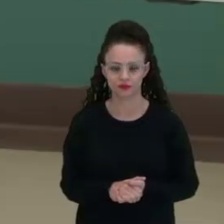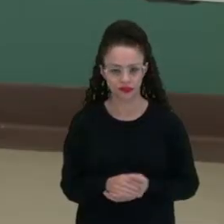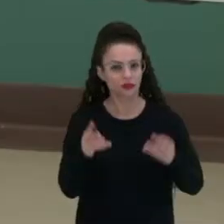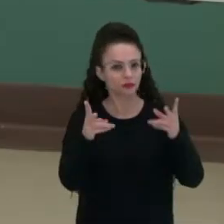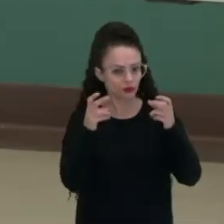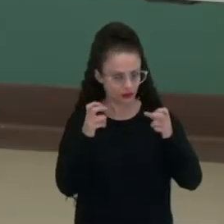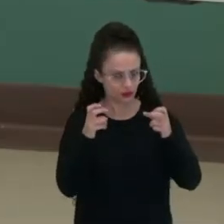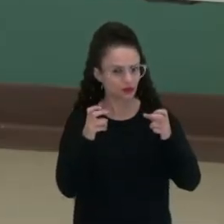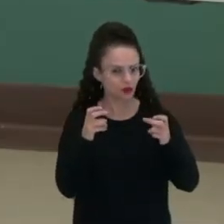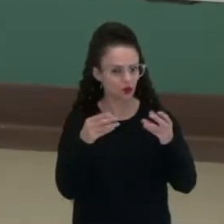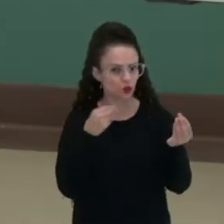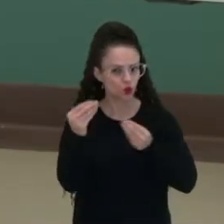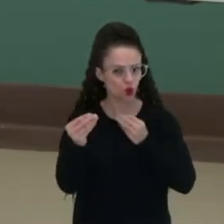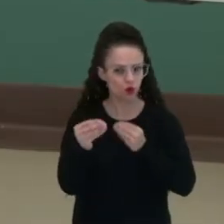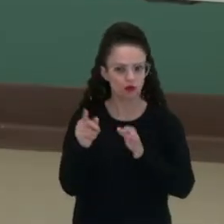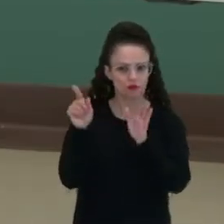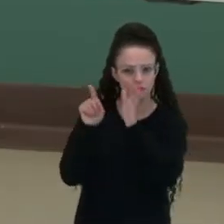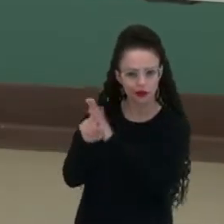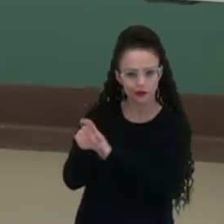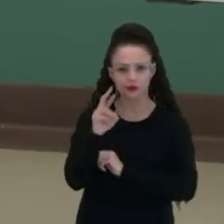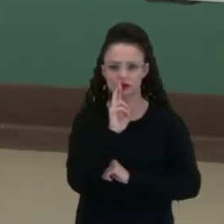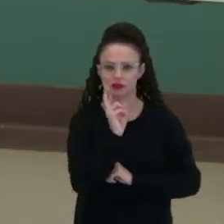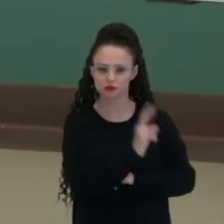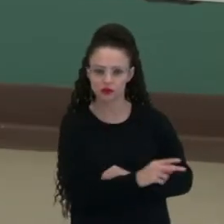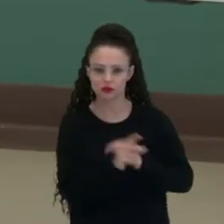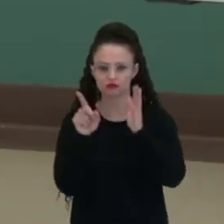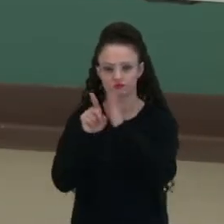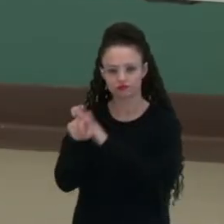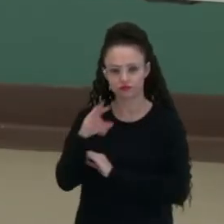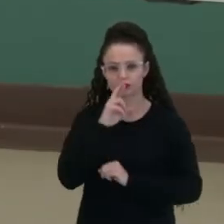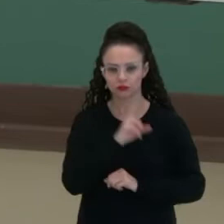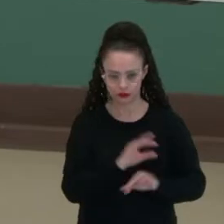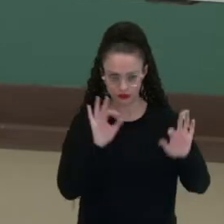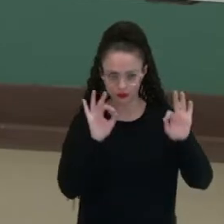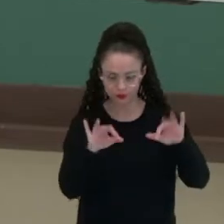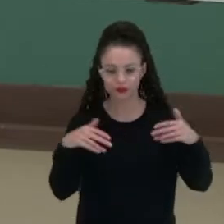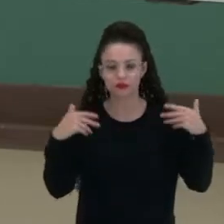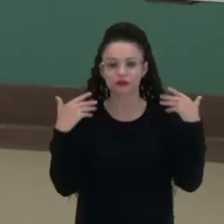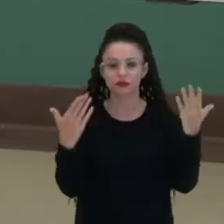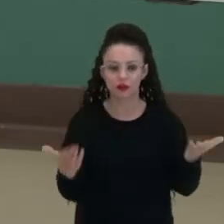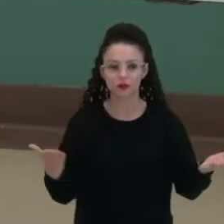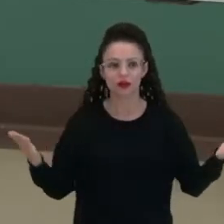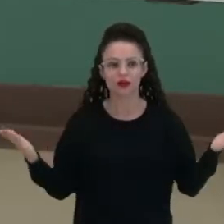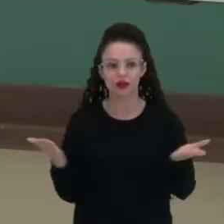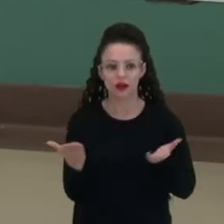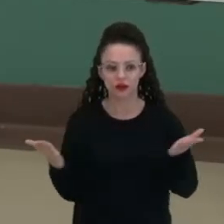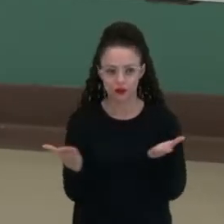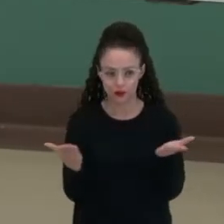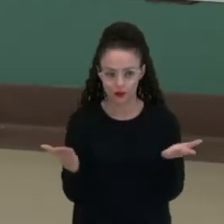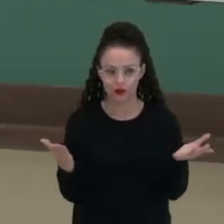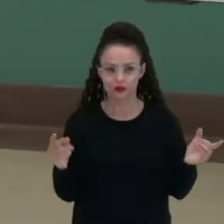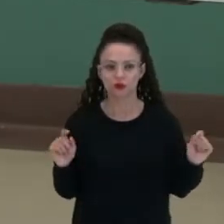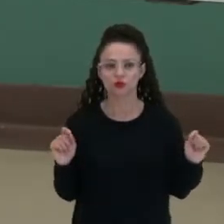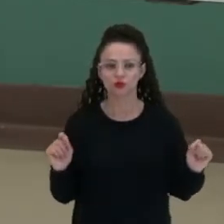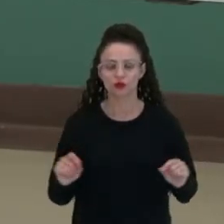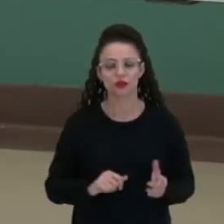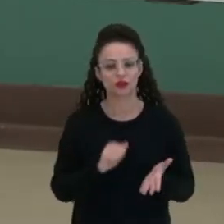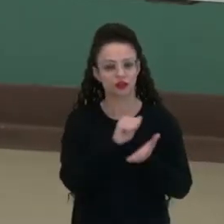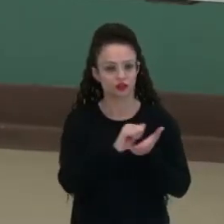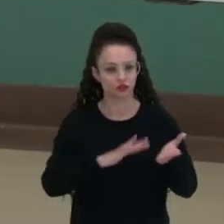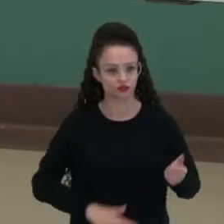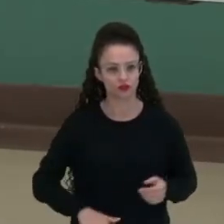Percebeu a dinâmica da entrevista com perguntas e respostas? Então, chegamos agora à